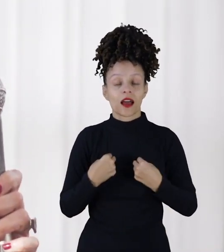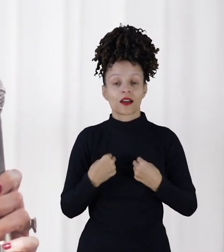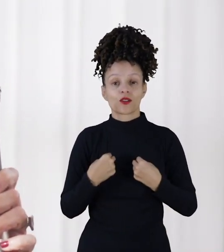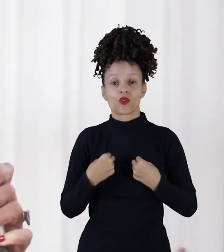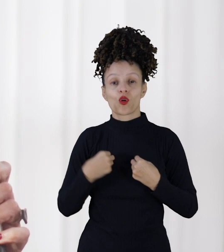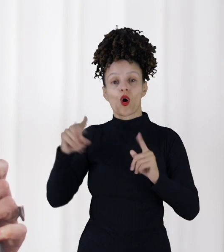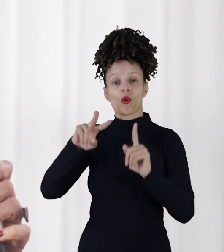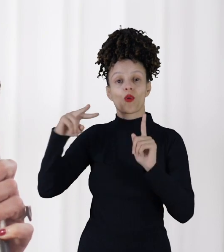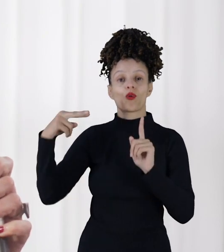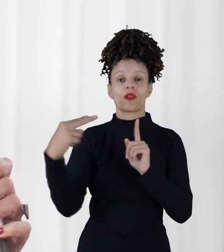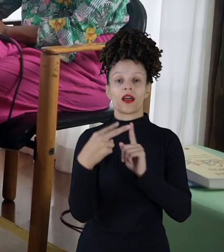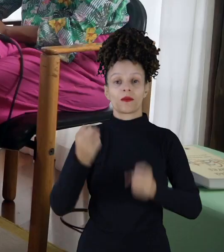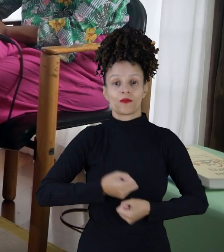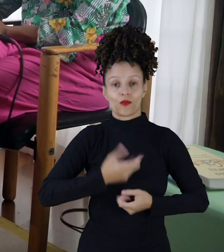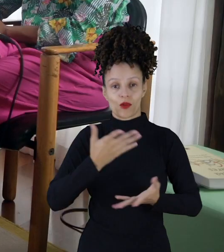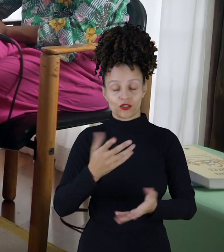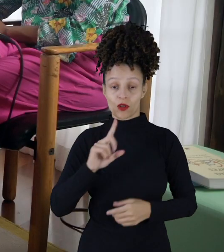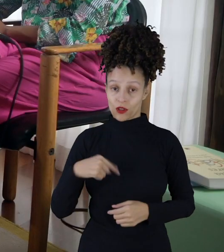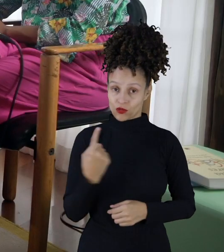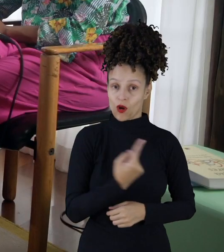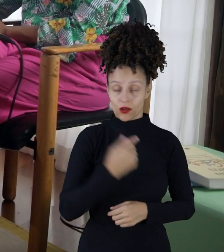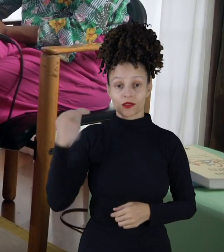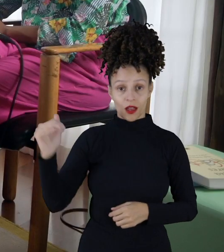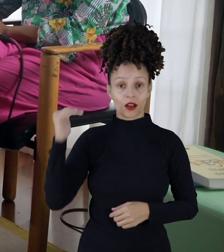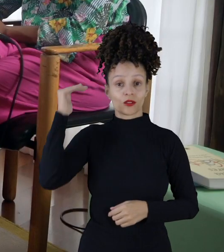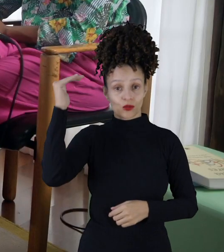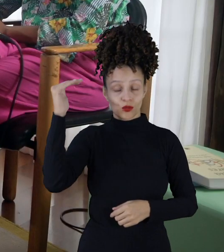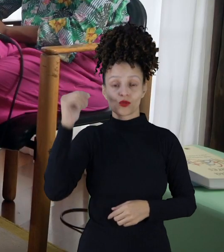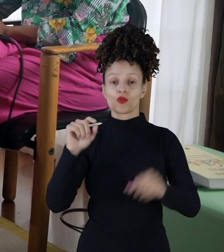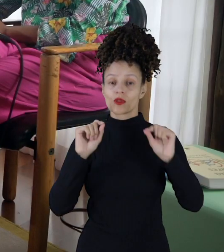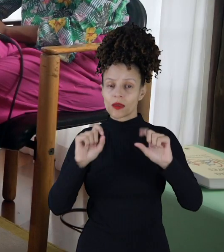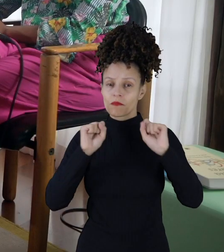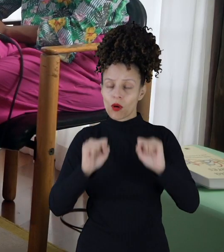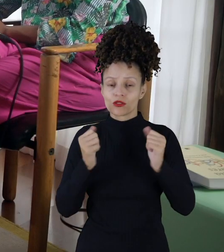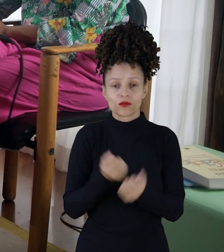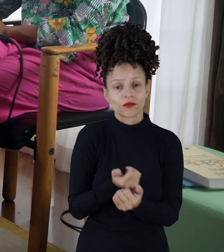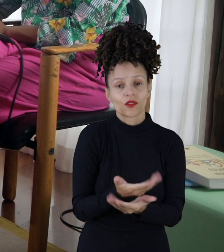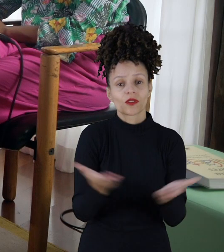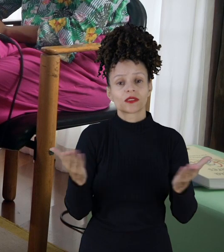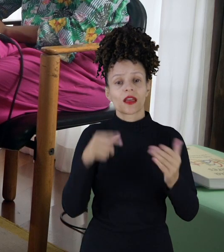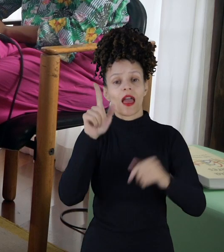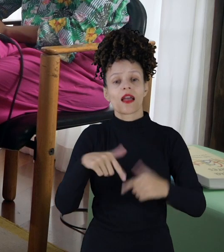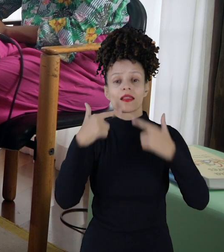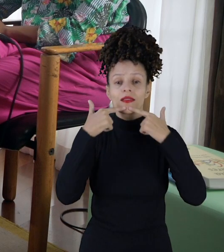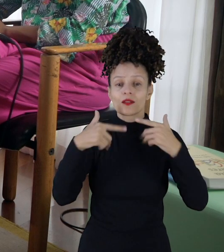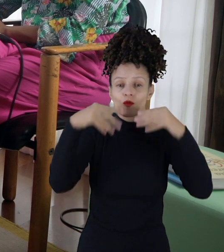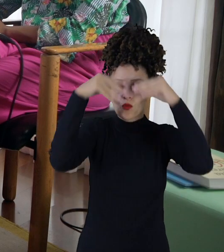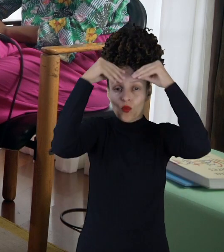gente o olhar poético. Eu acho que nós, como adultos, o que a gente pode oferecer é